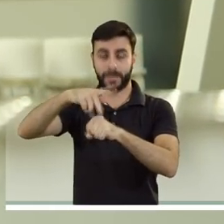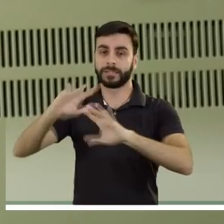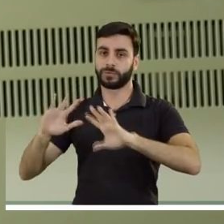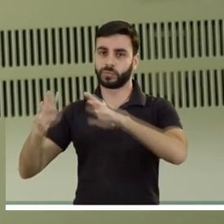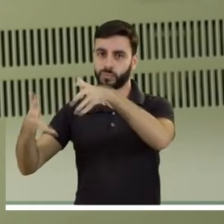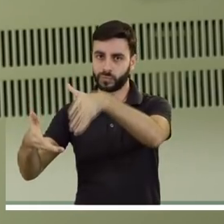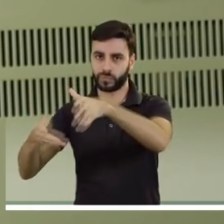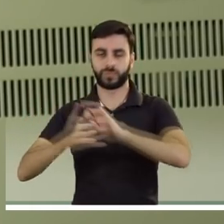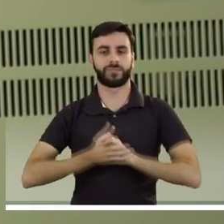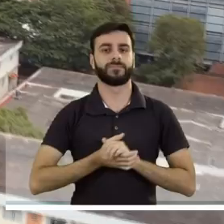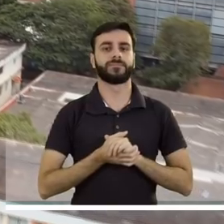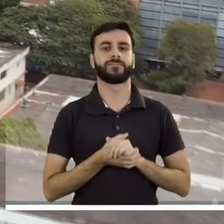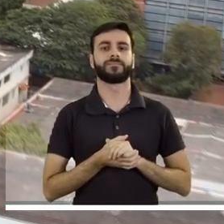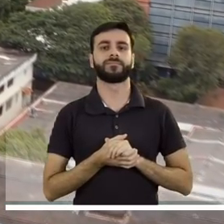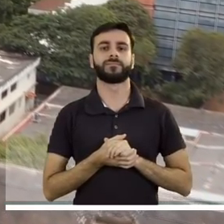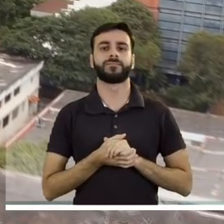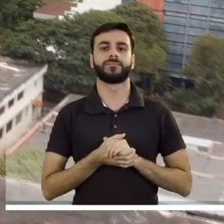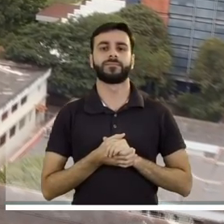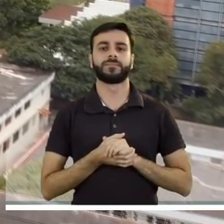país e o mundo.